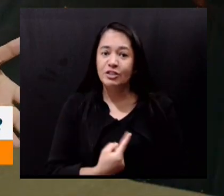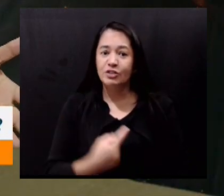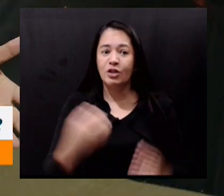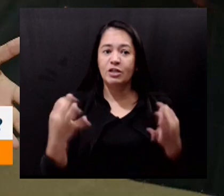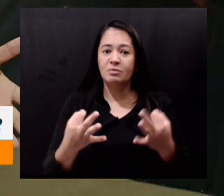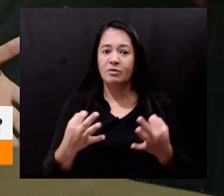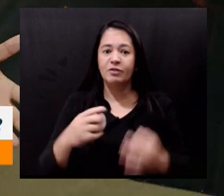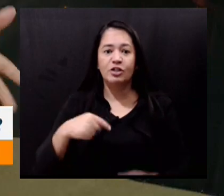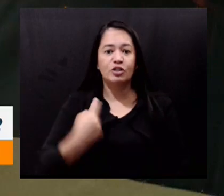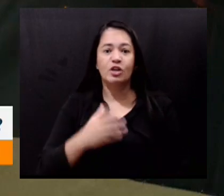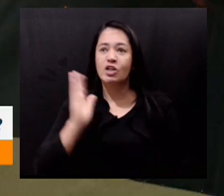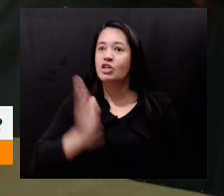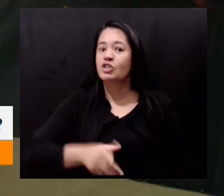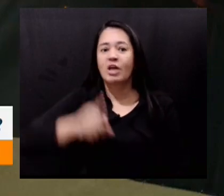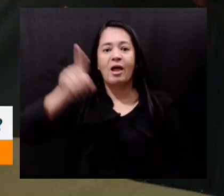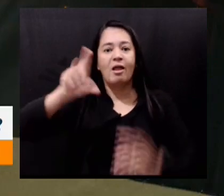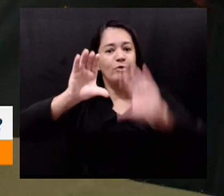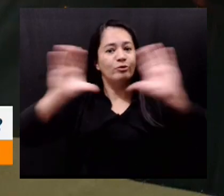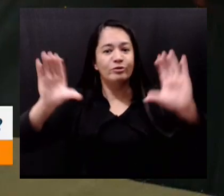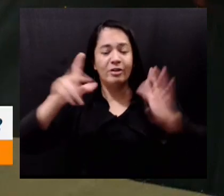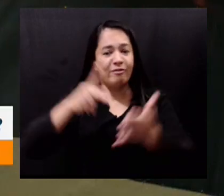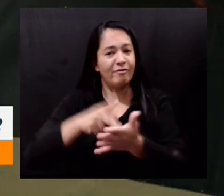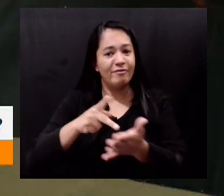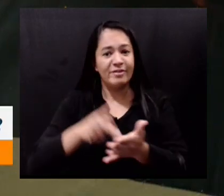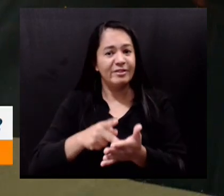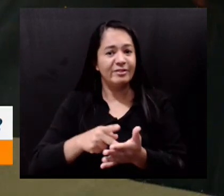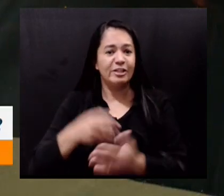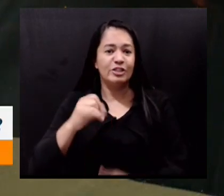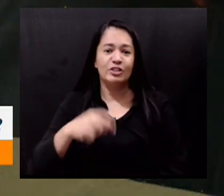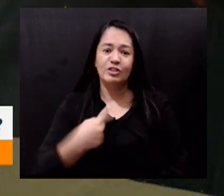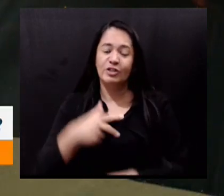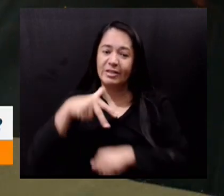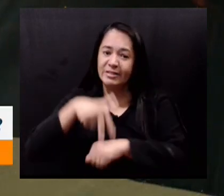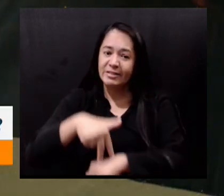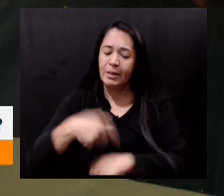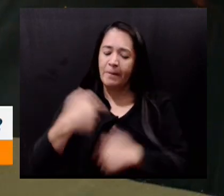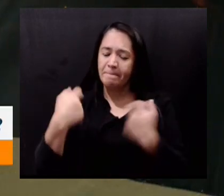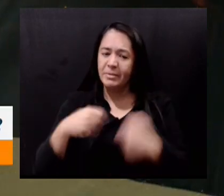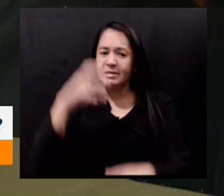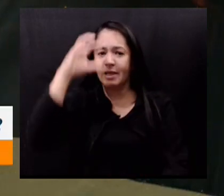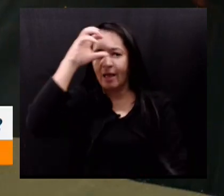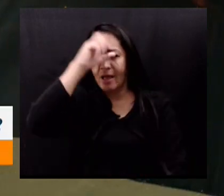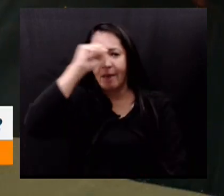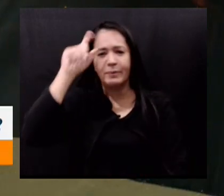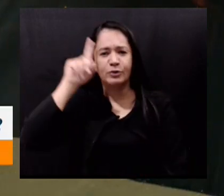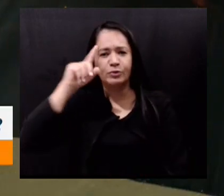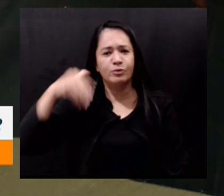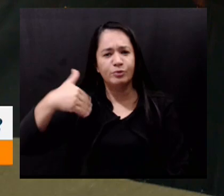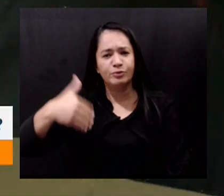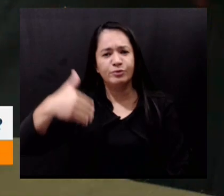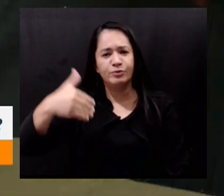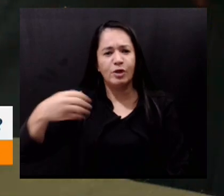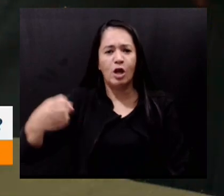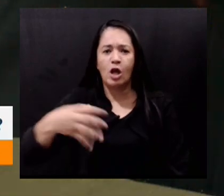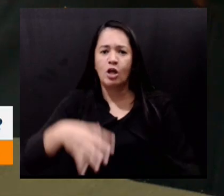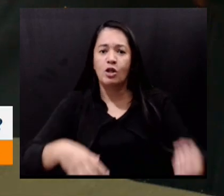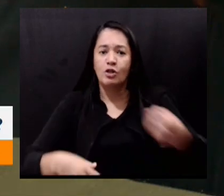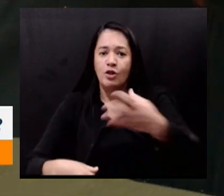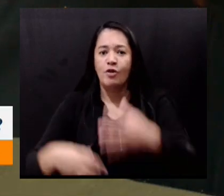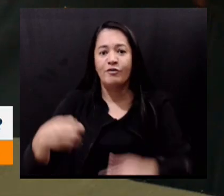É verdade. Né? E se a gente está aqui, a gente precisa aprender. Todos os dias a gente aprende uma coisa nova. Todos os dias a gente